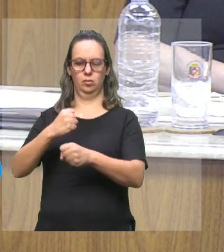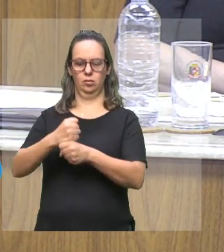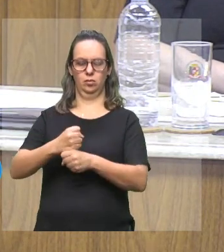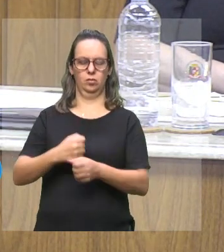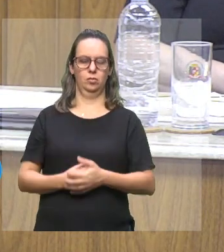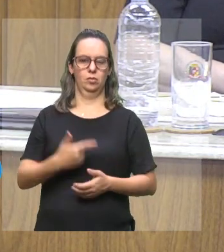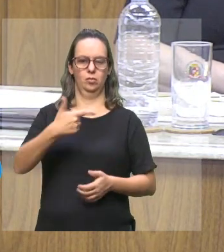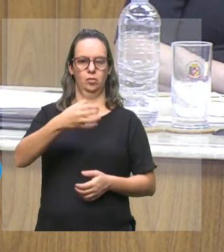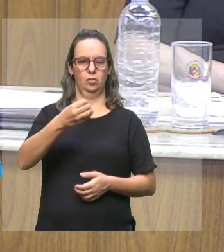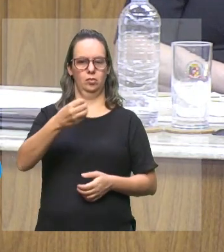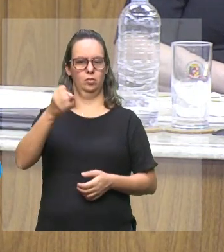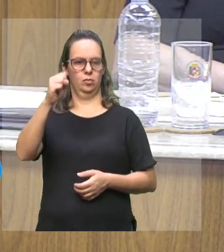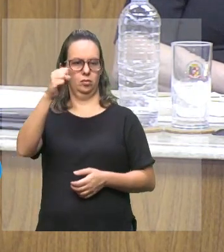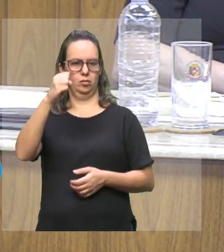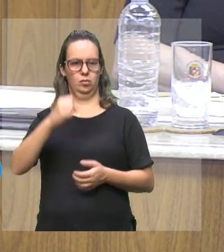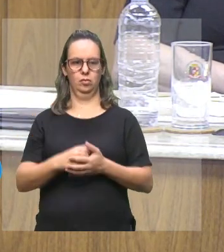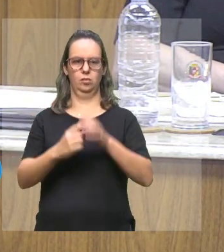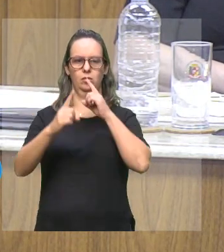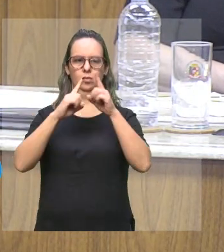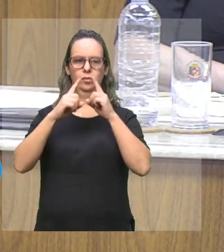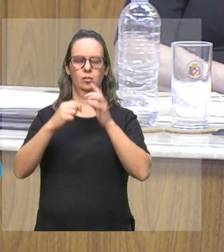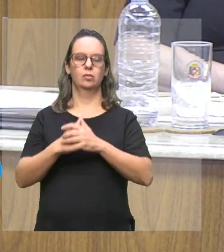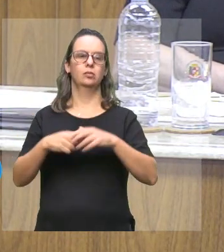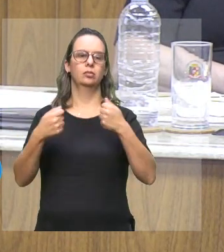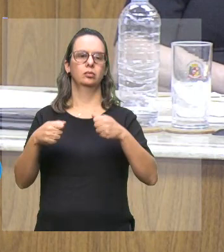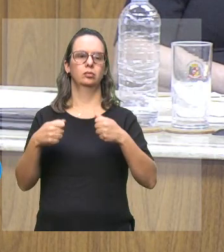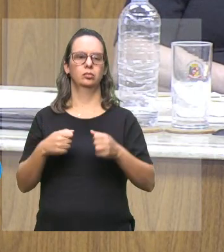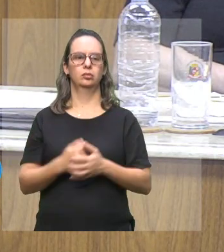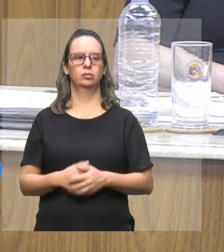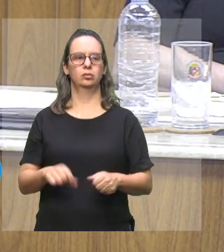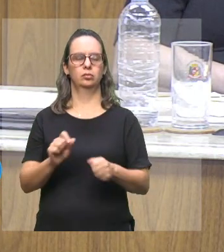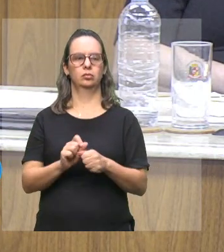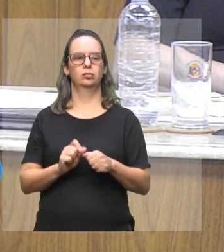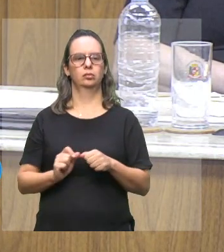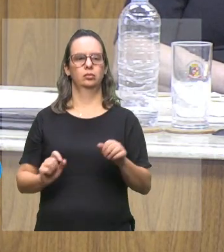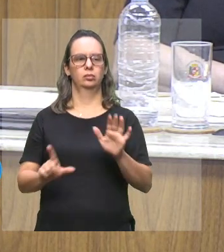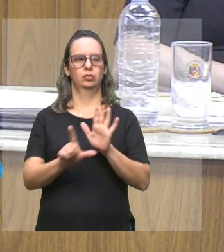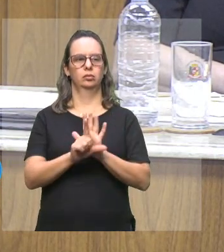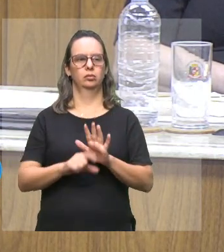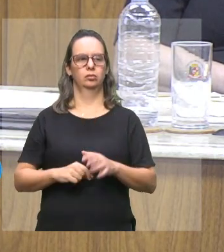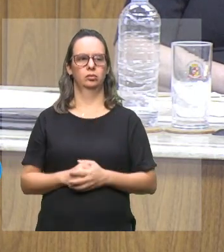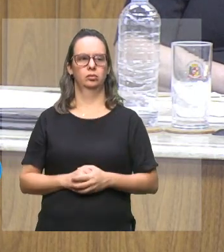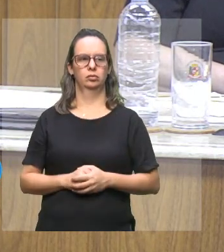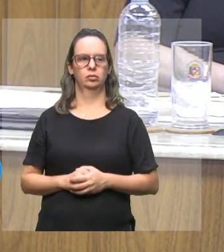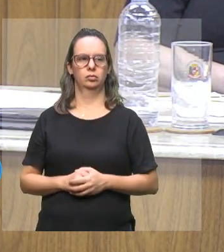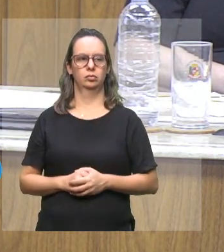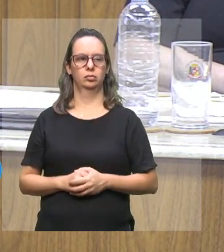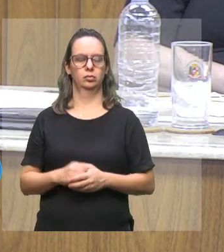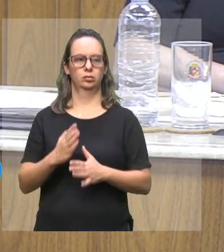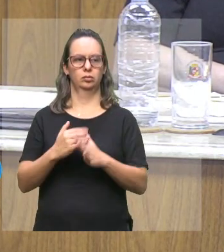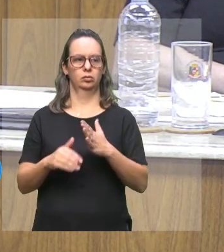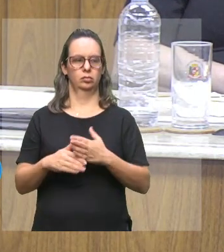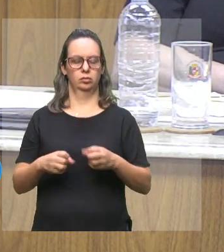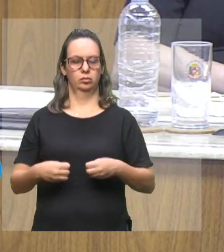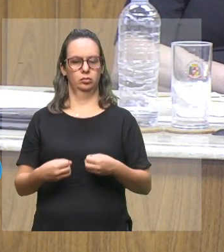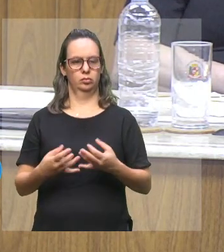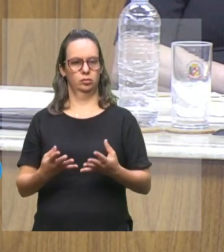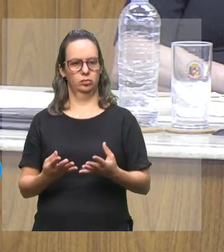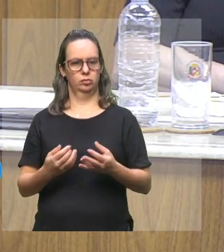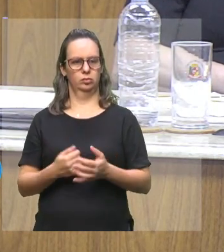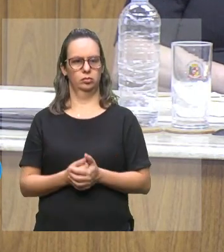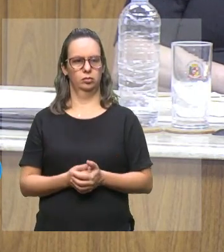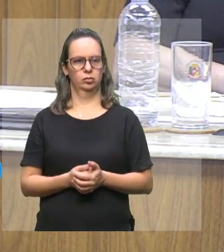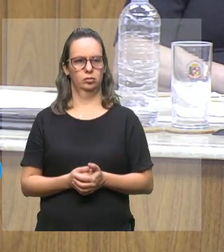de 2008, discutiu-se a necessidade de regulamentação acerca dos gastos